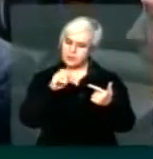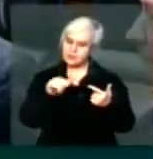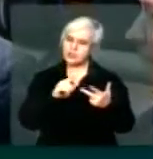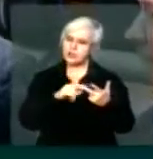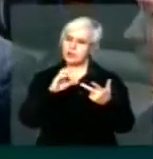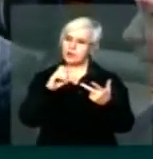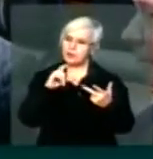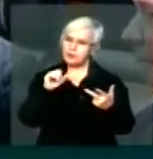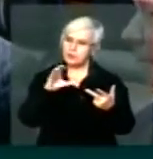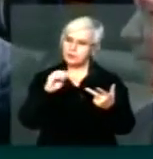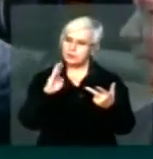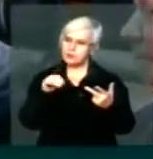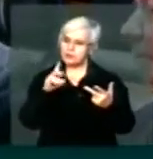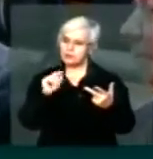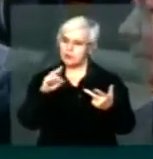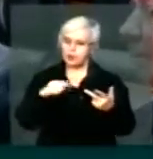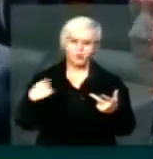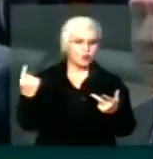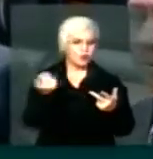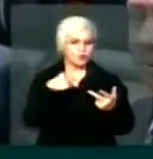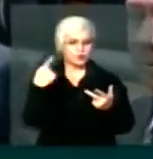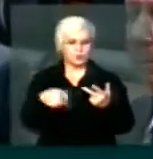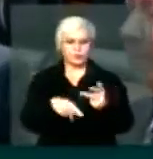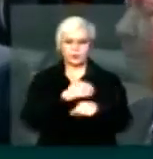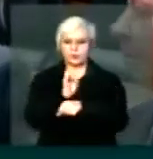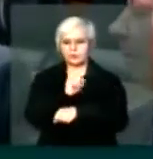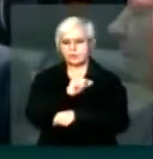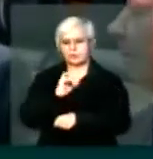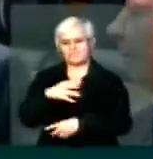os deputados catarinenses estão realmente